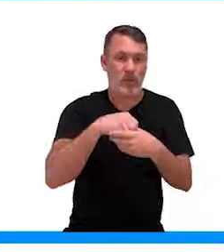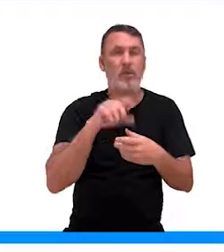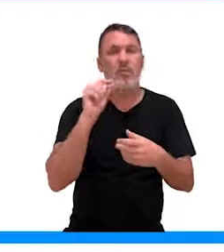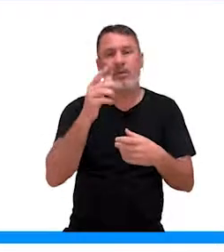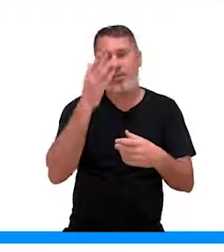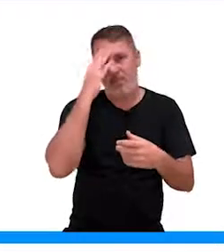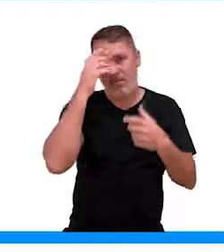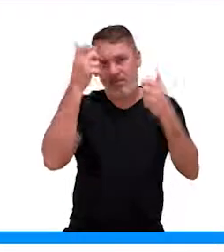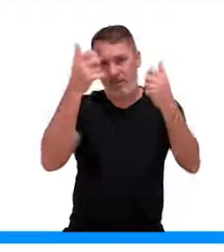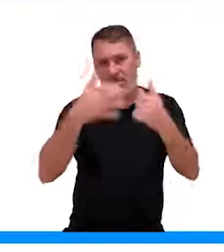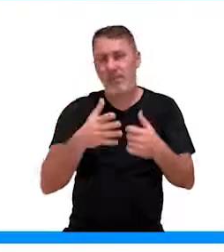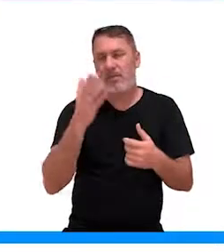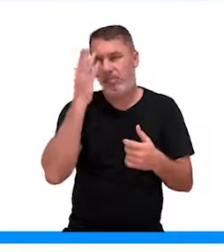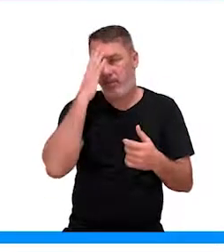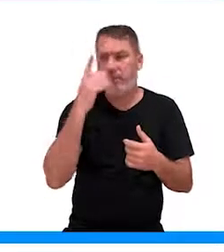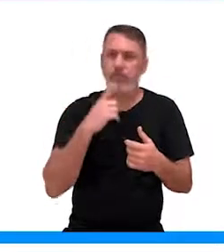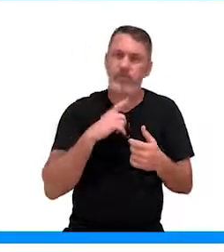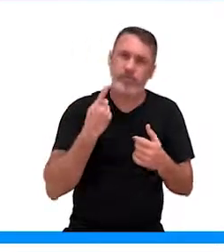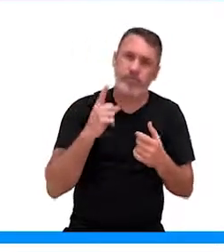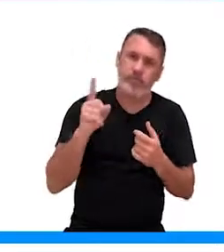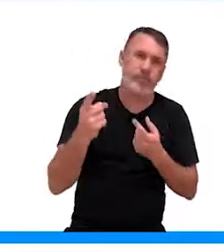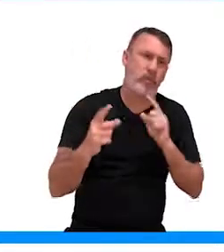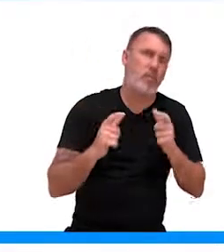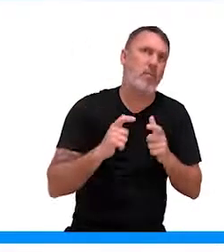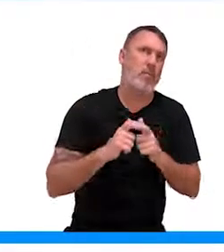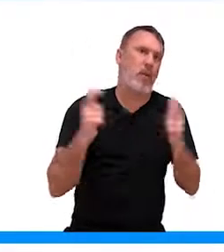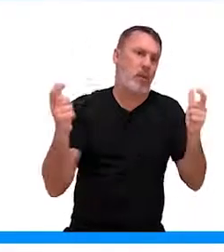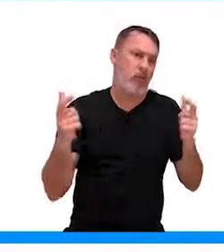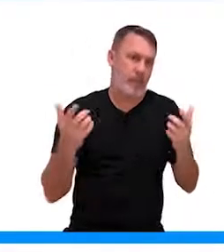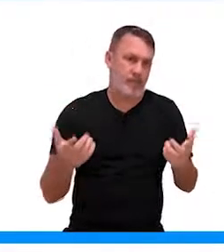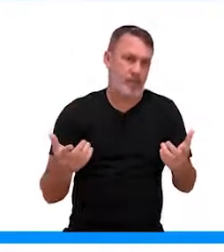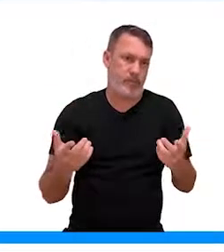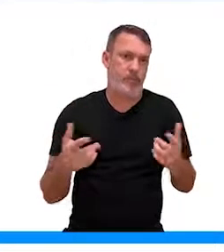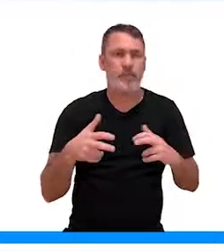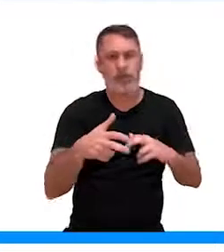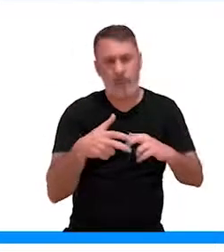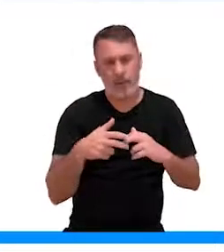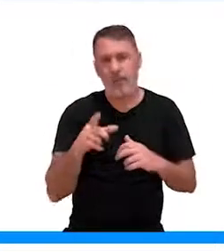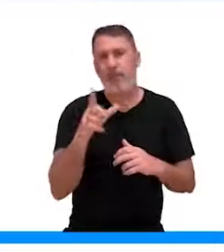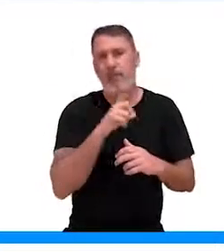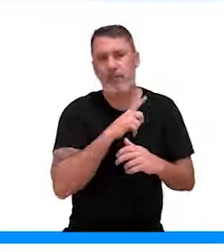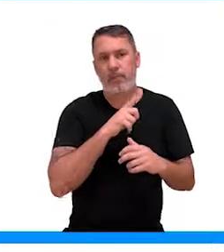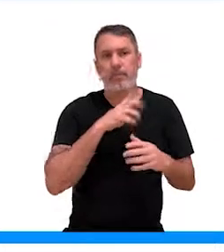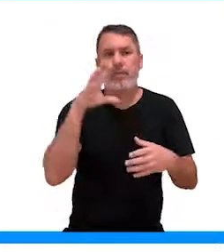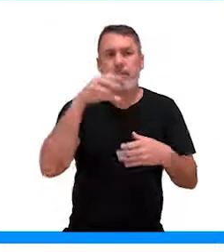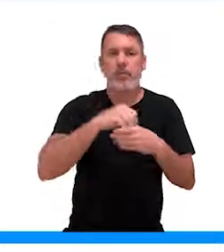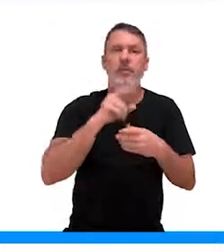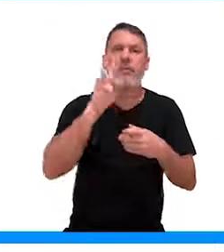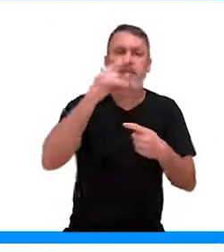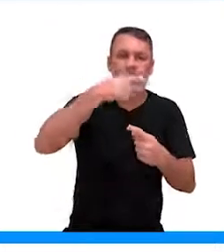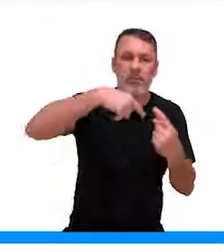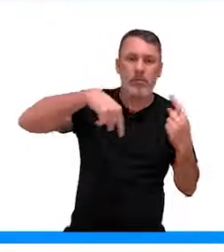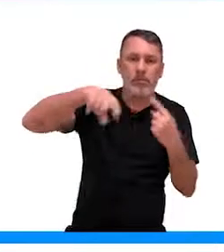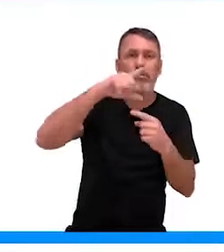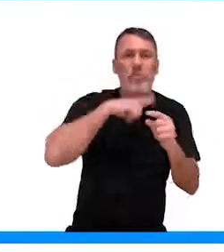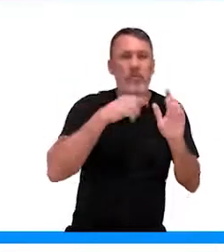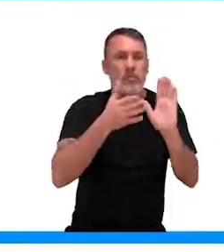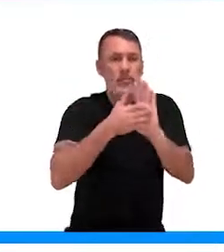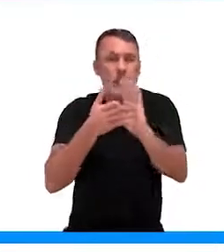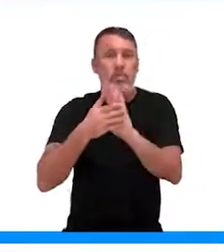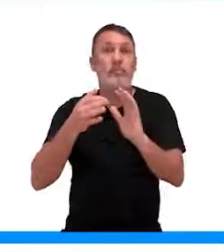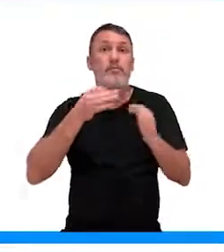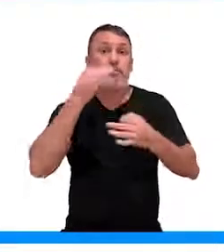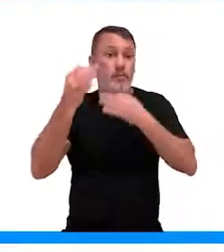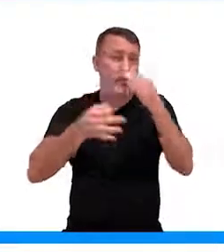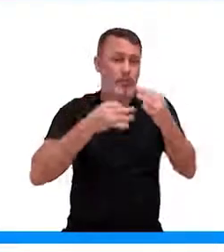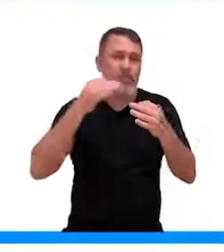como eu já falei para vocês, muito maior. Tá? E elas vão circundar, de fato, proporções